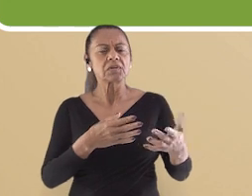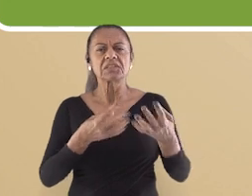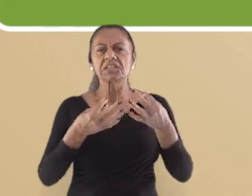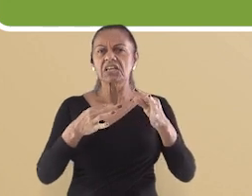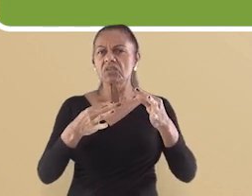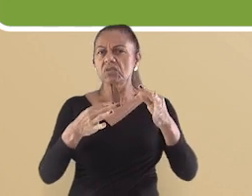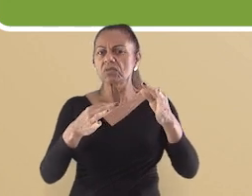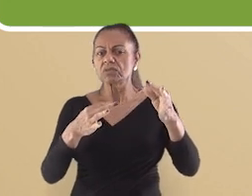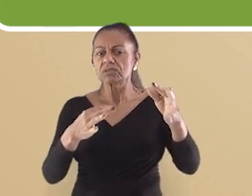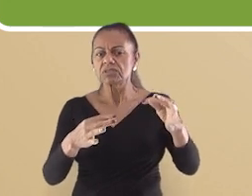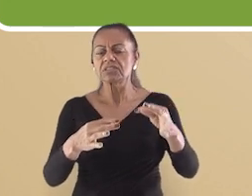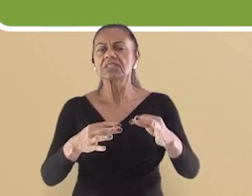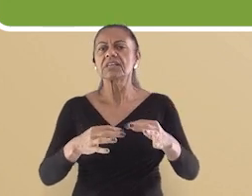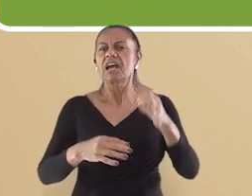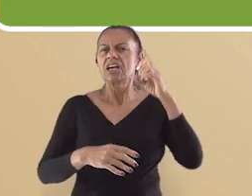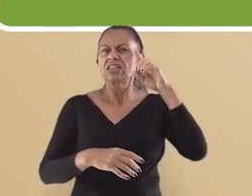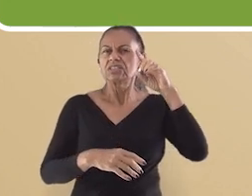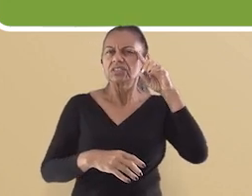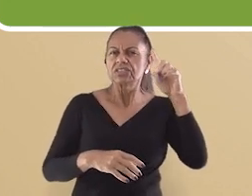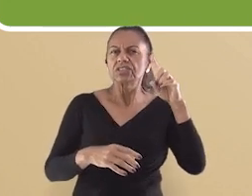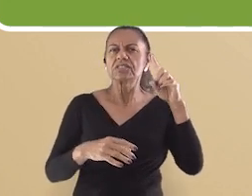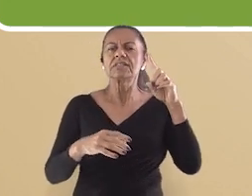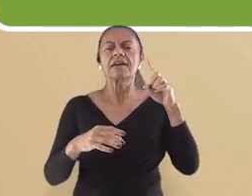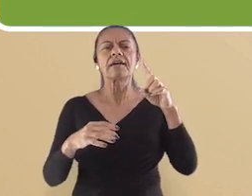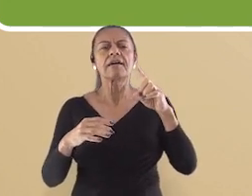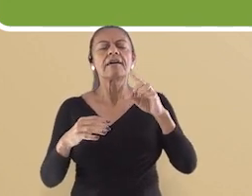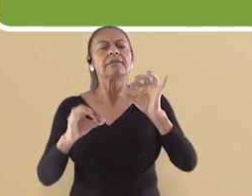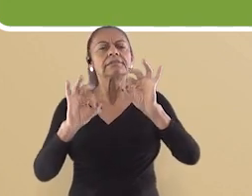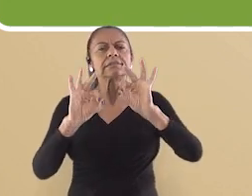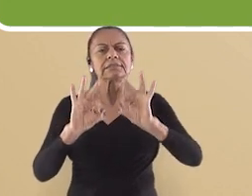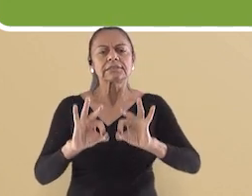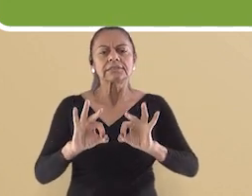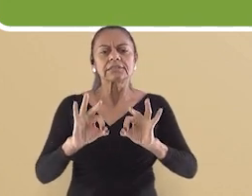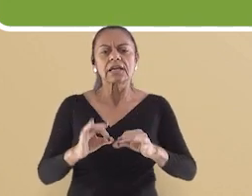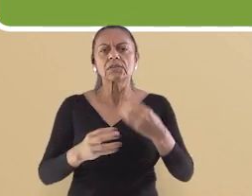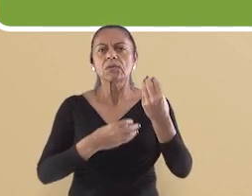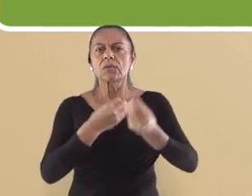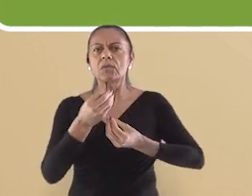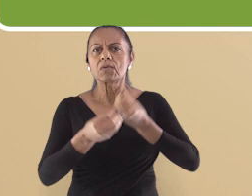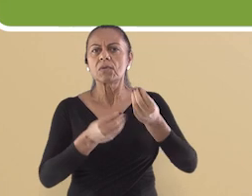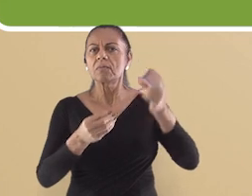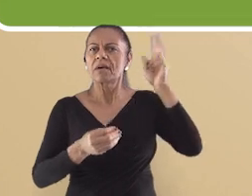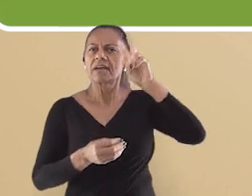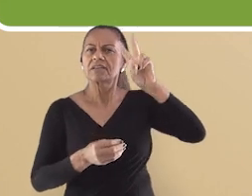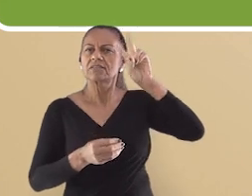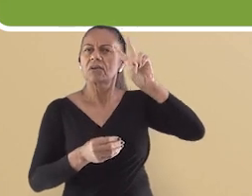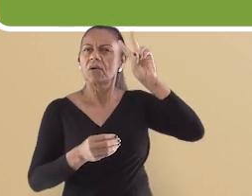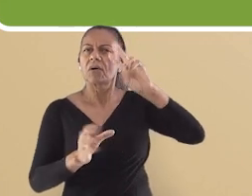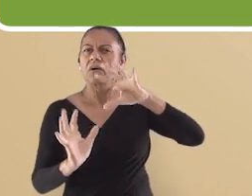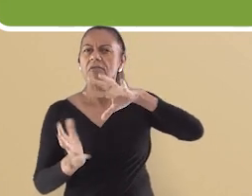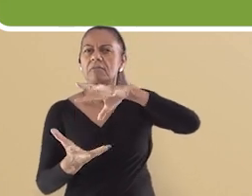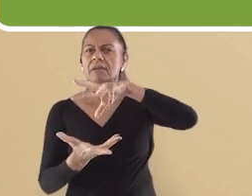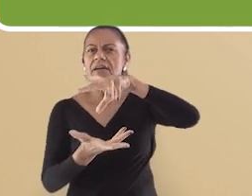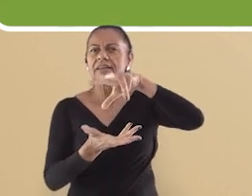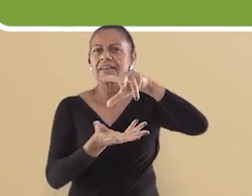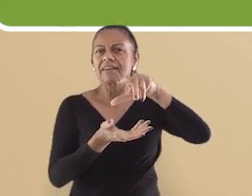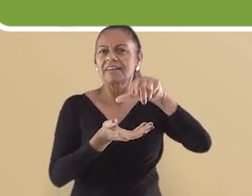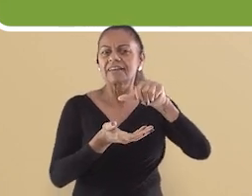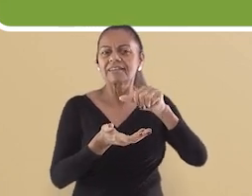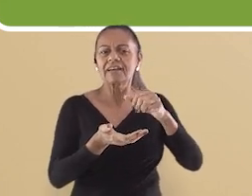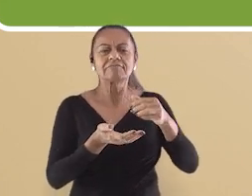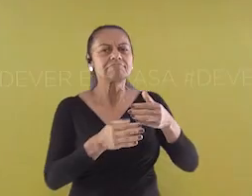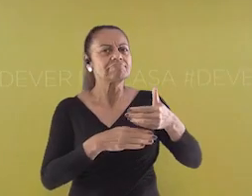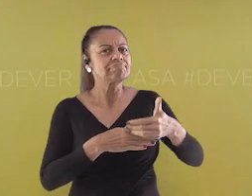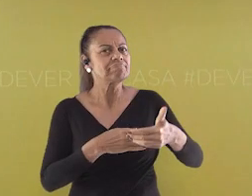de datação de fósseis e rochas no geral, é possível remontar a história do planeta e da evolução